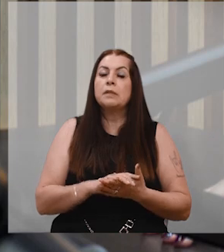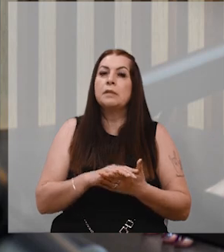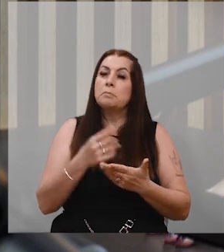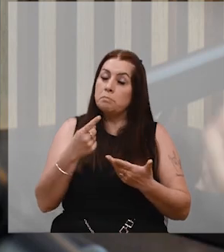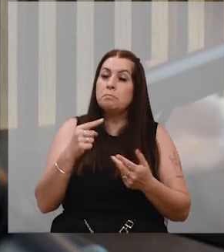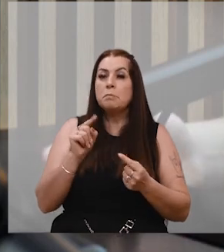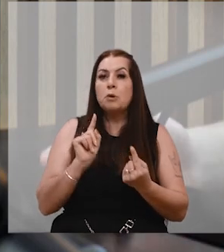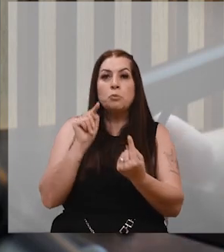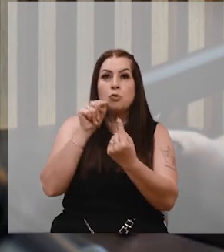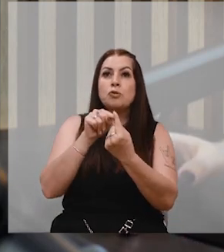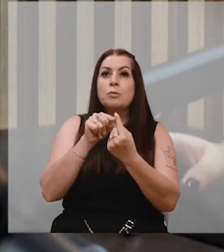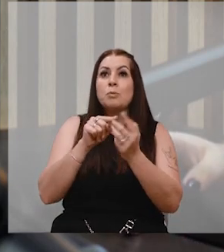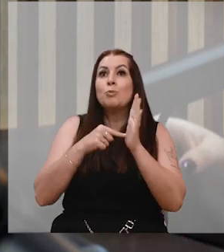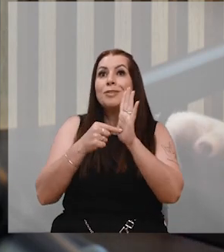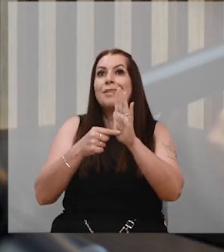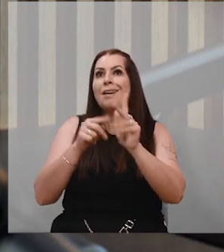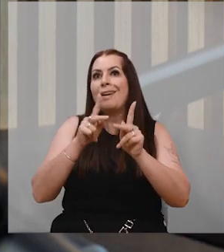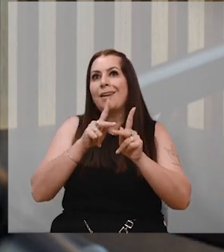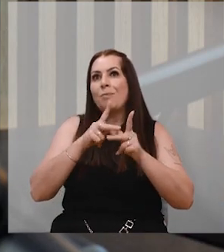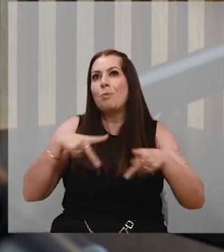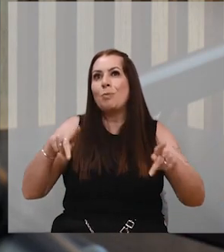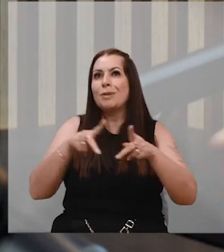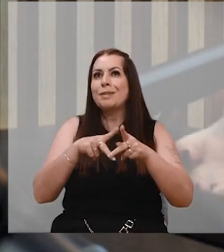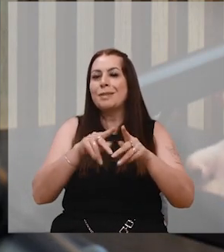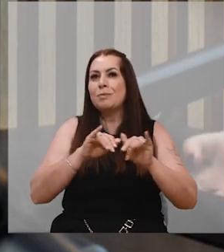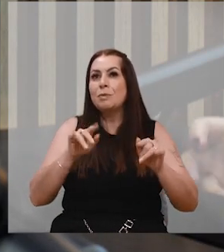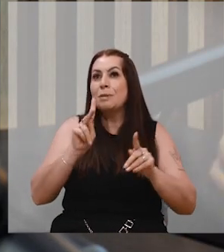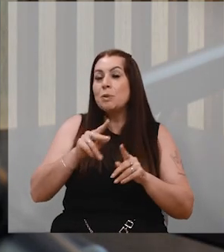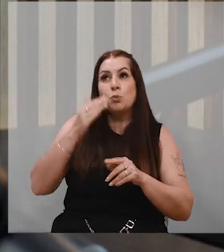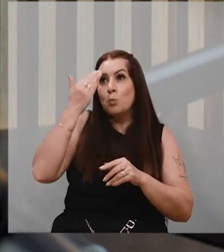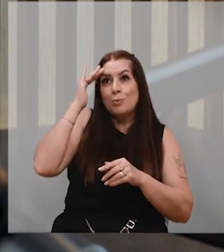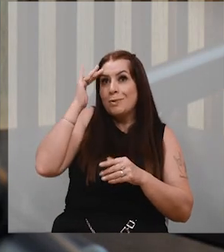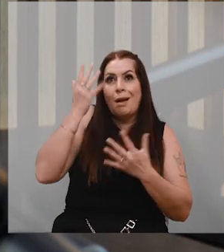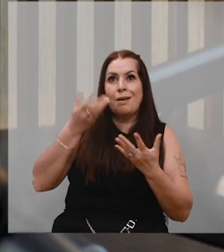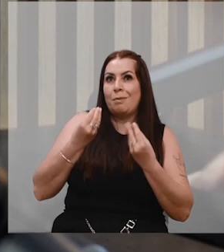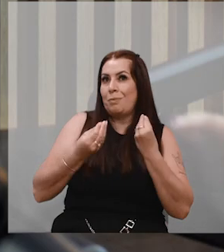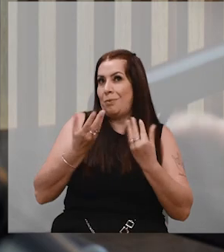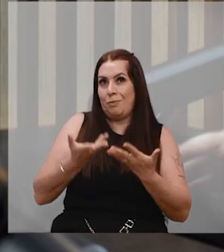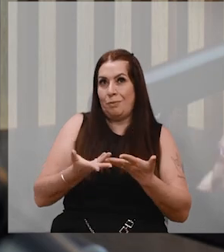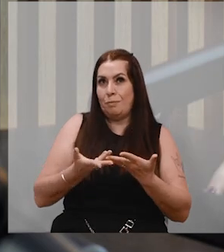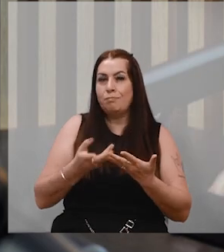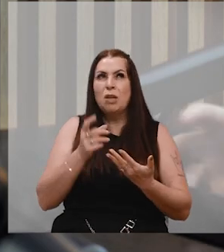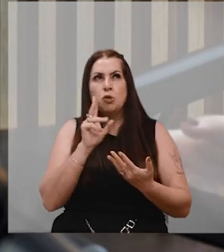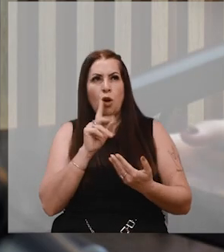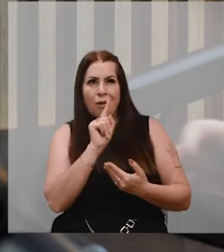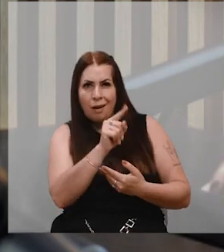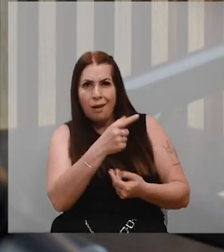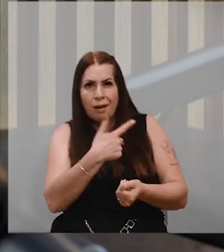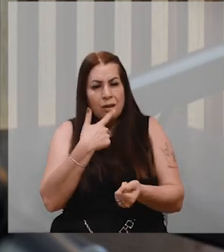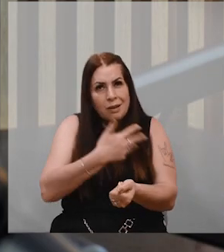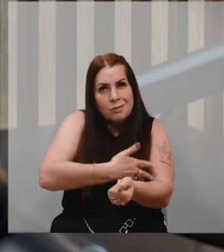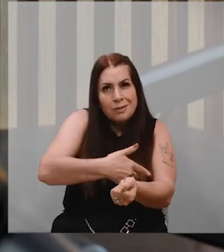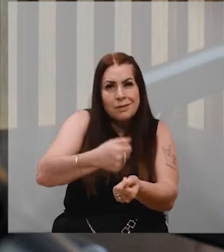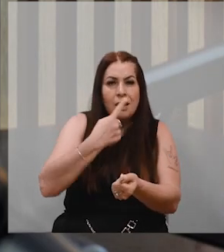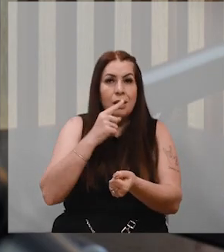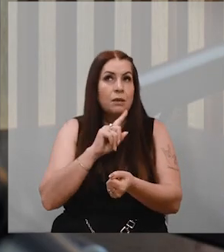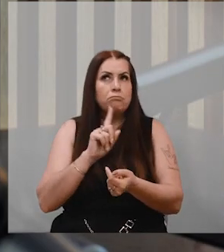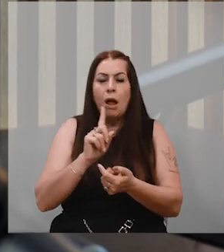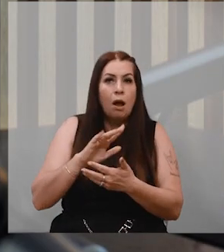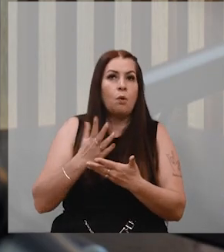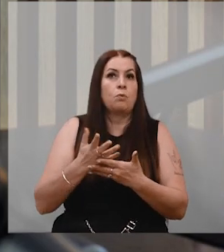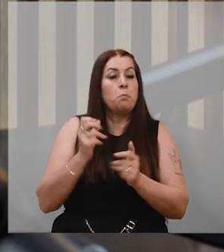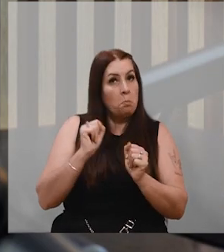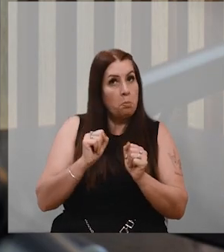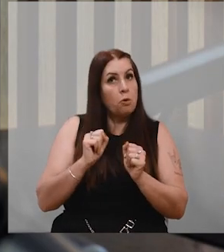para passar para a população também informações, porque às vezes as pessoas não sabem, só lá e doar sangue. Não, tu